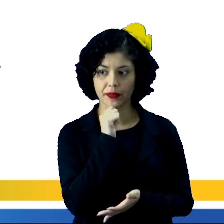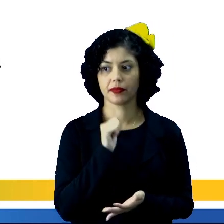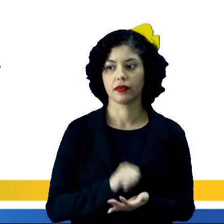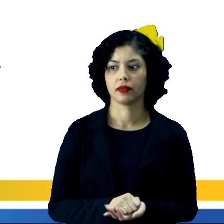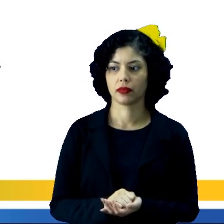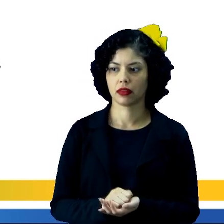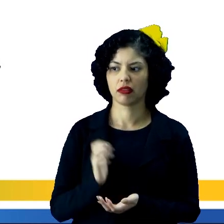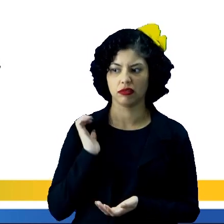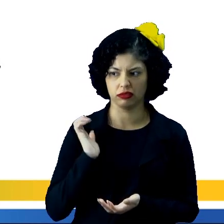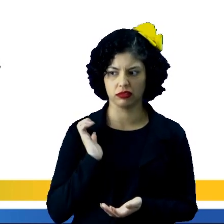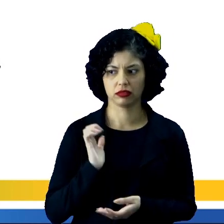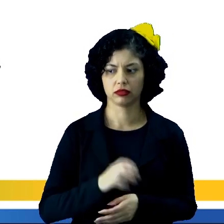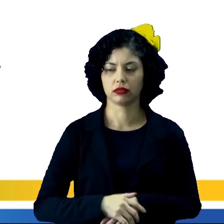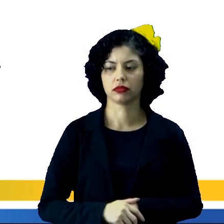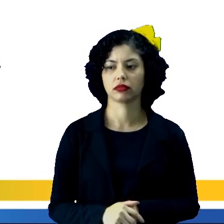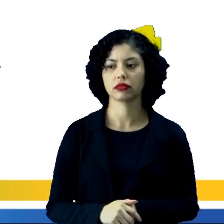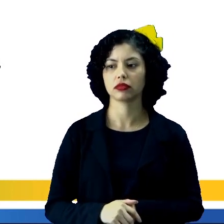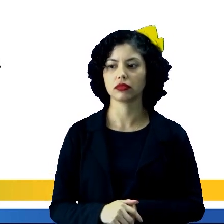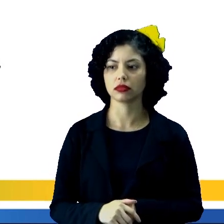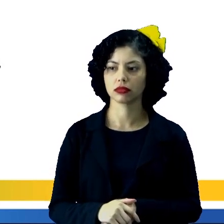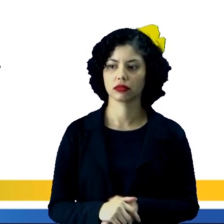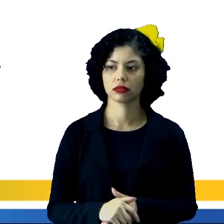é caro.